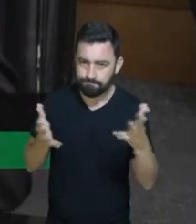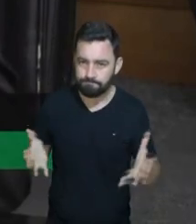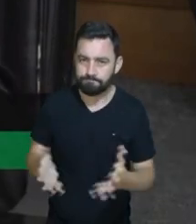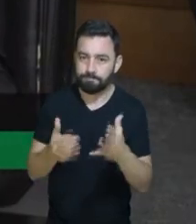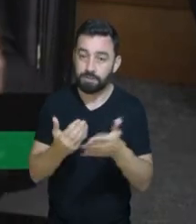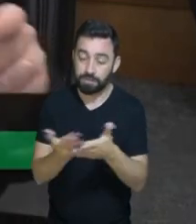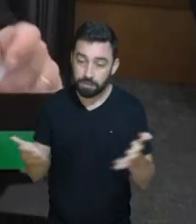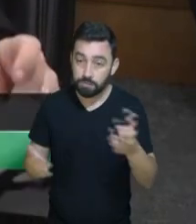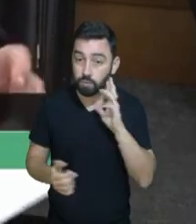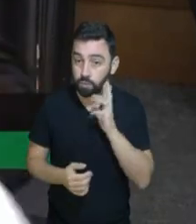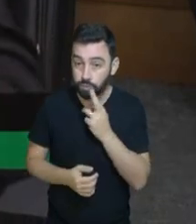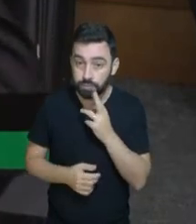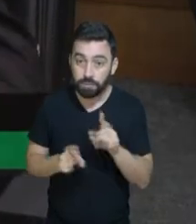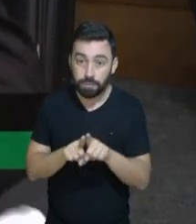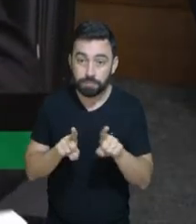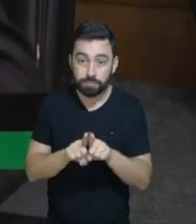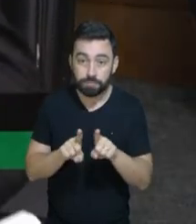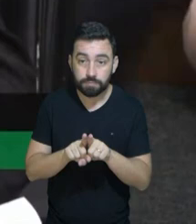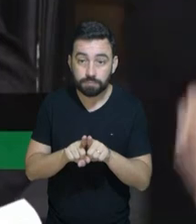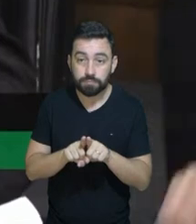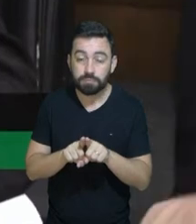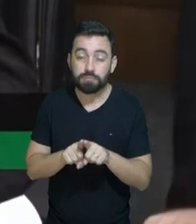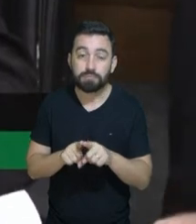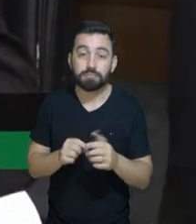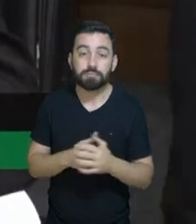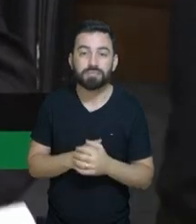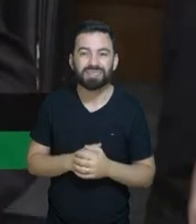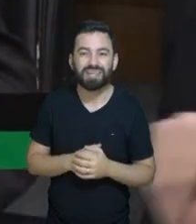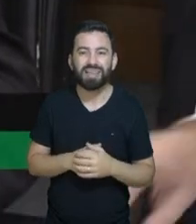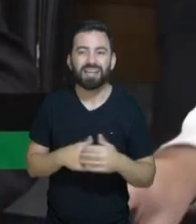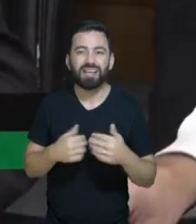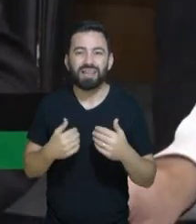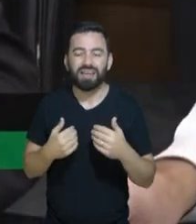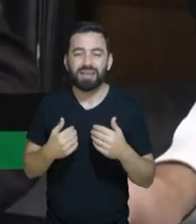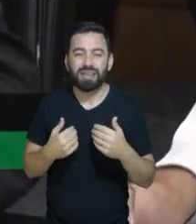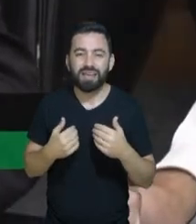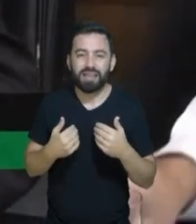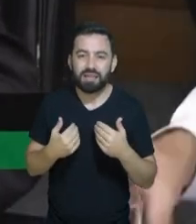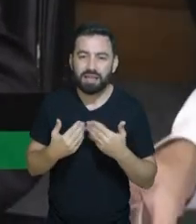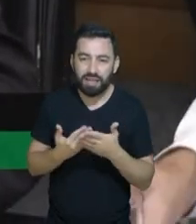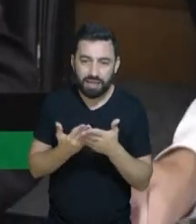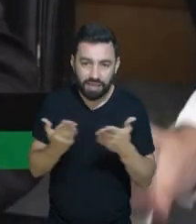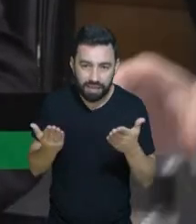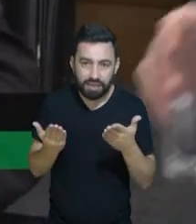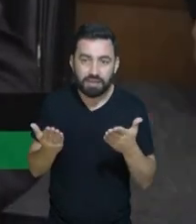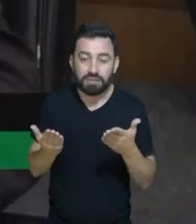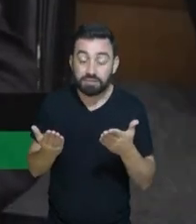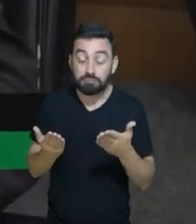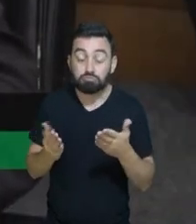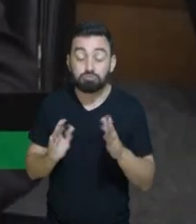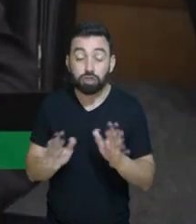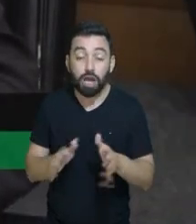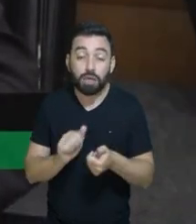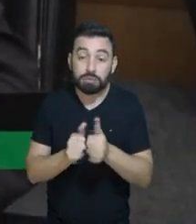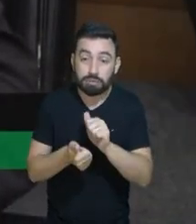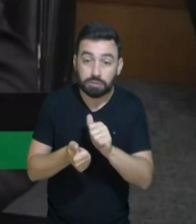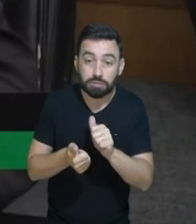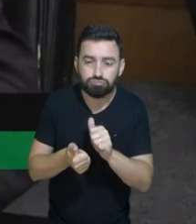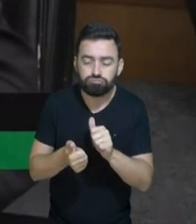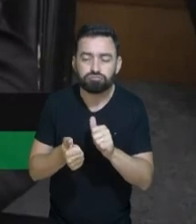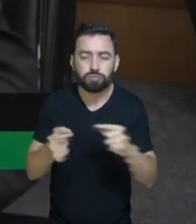dos atletas surdos restou destacado que estes atletas estão inseridos nos eventos da